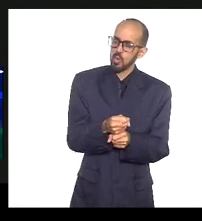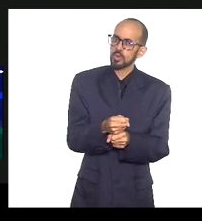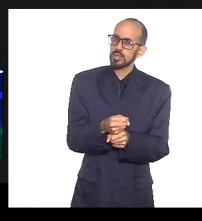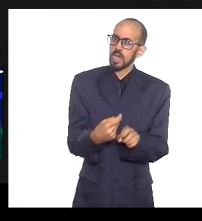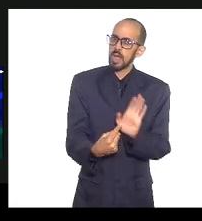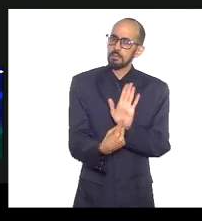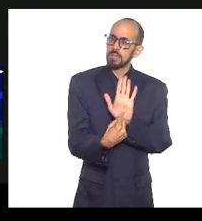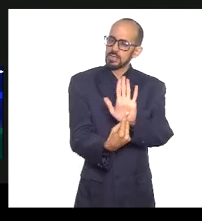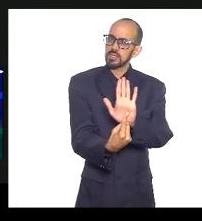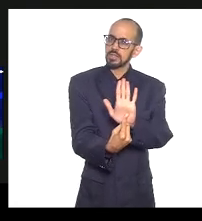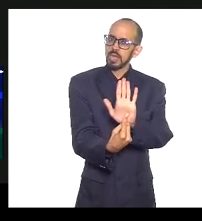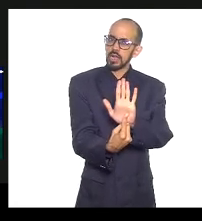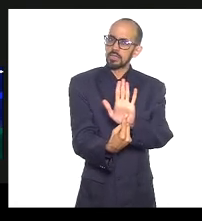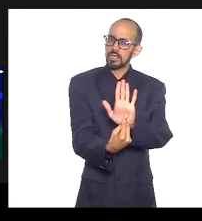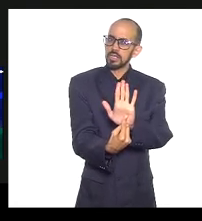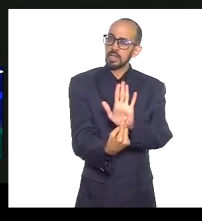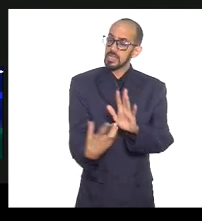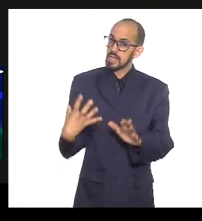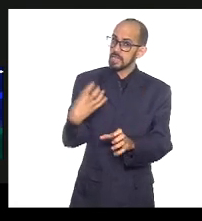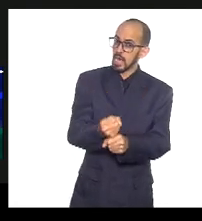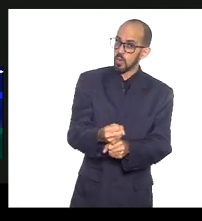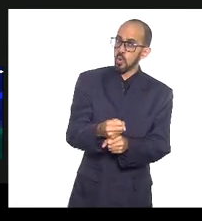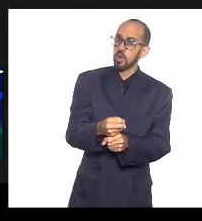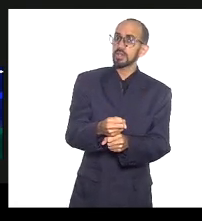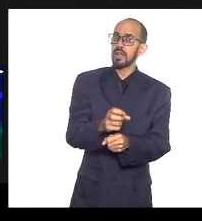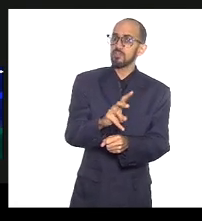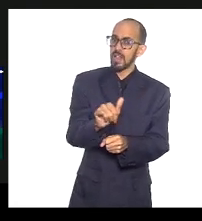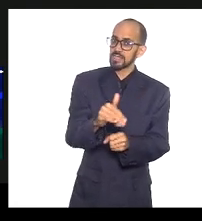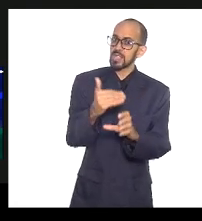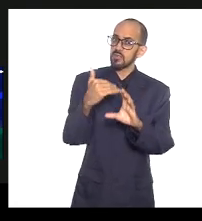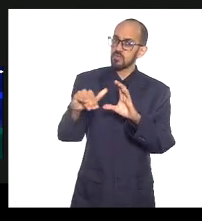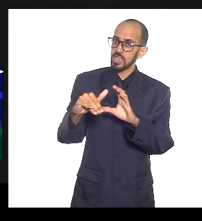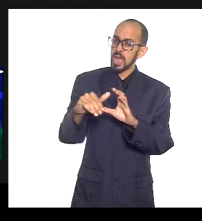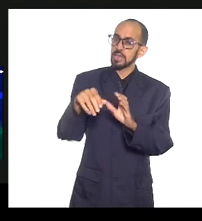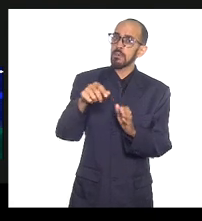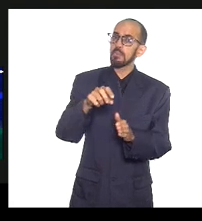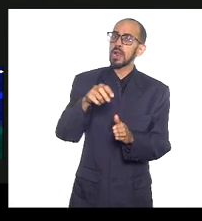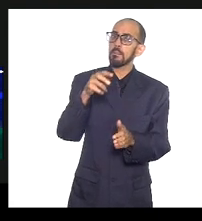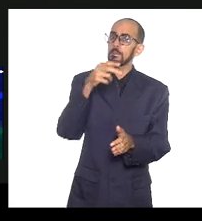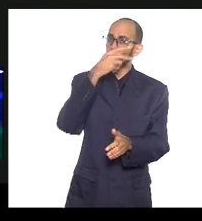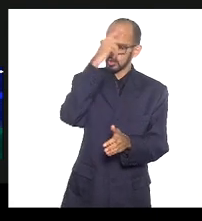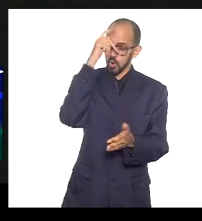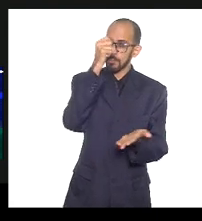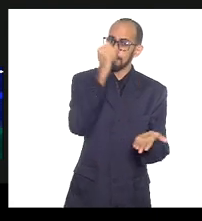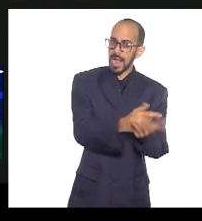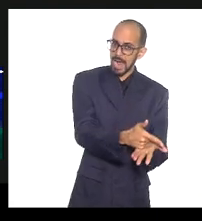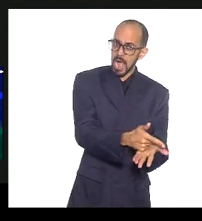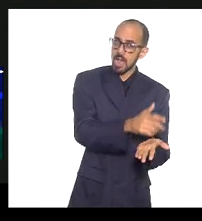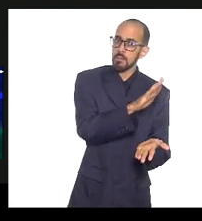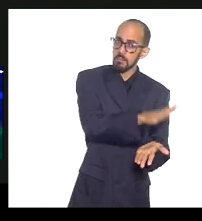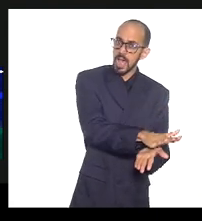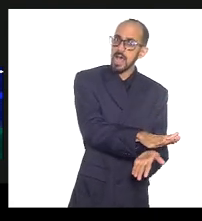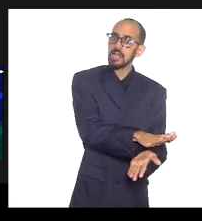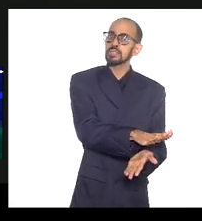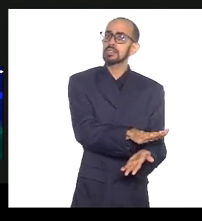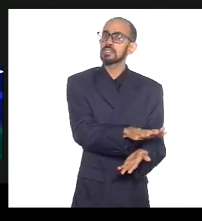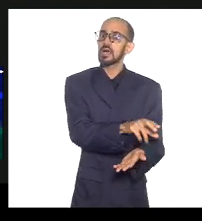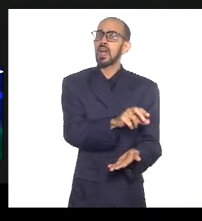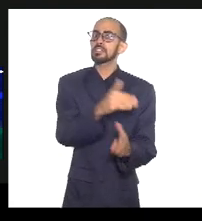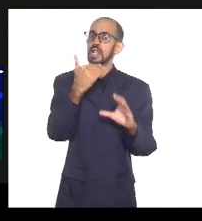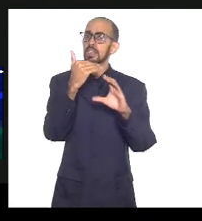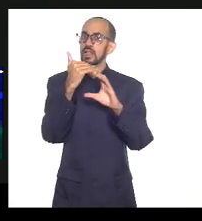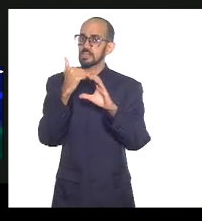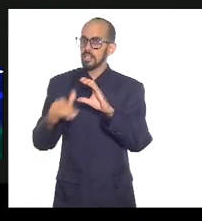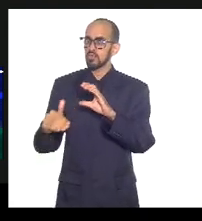apresentada e esta conta apresentada é enviada para alguém pagar só que esta conta está sendo enviada